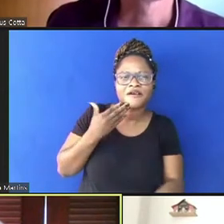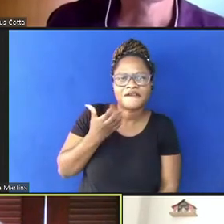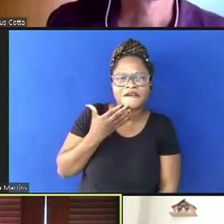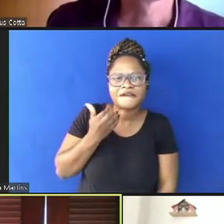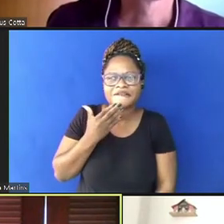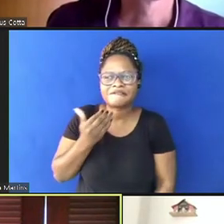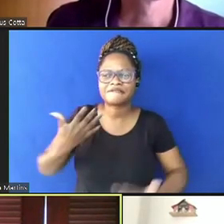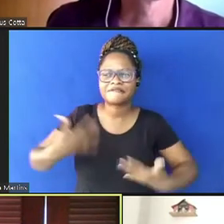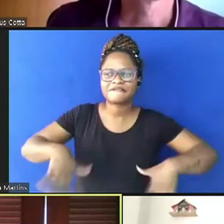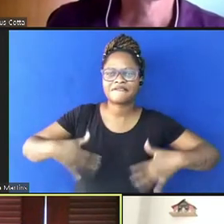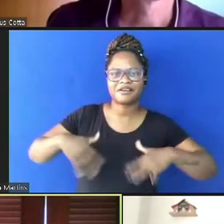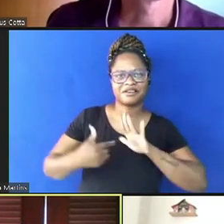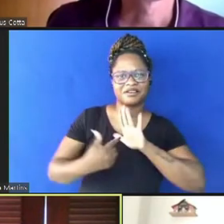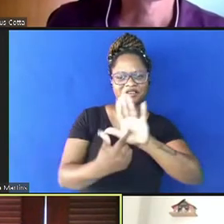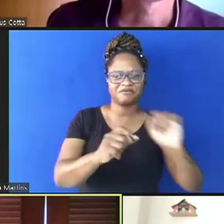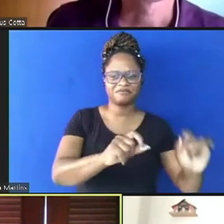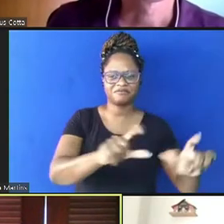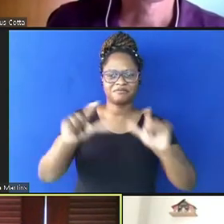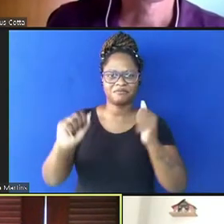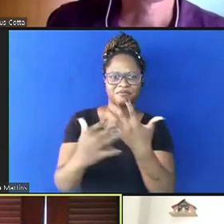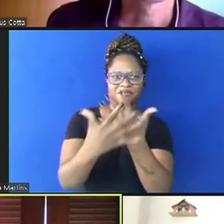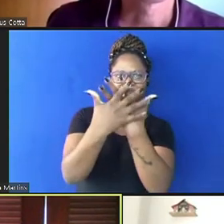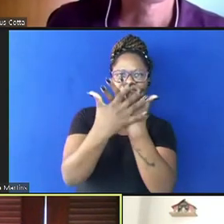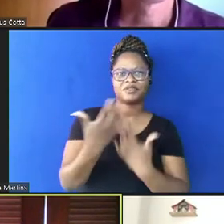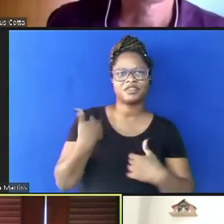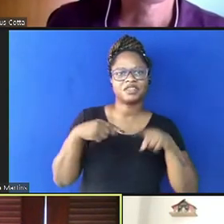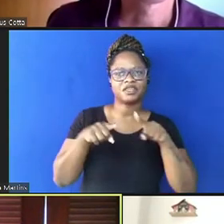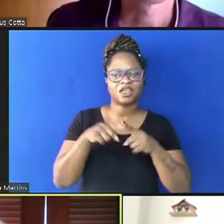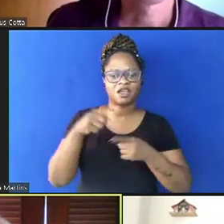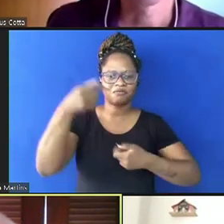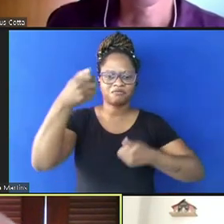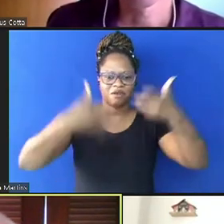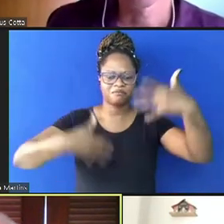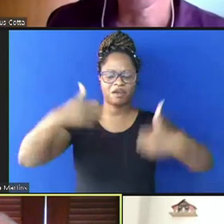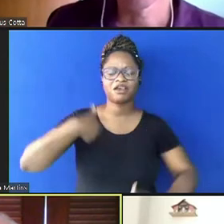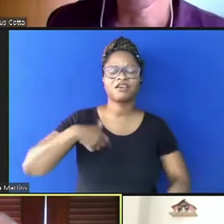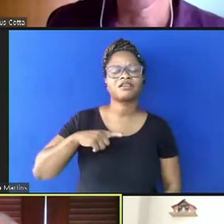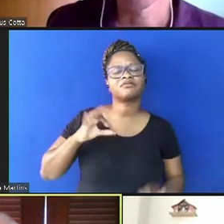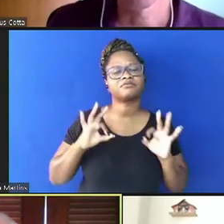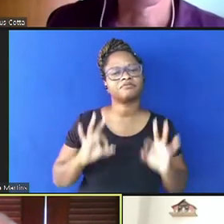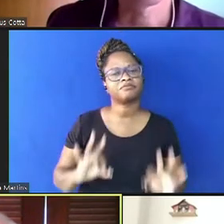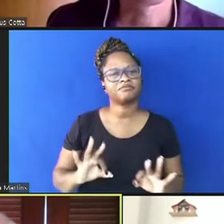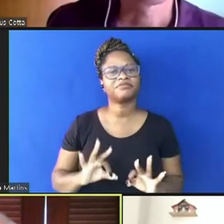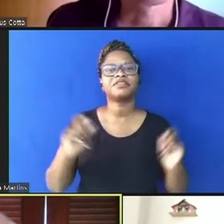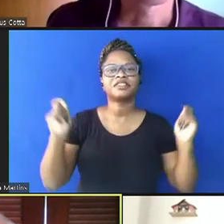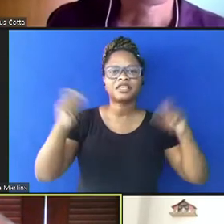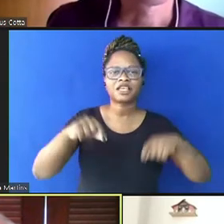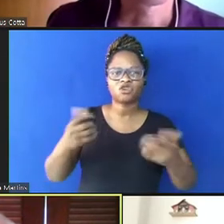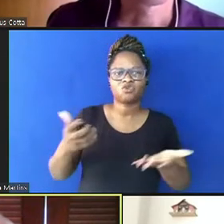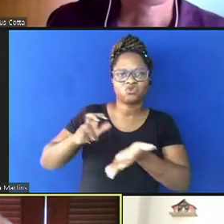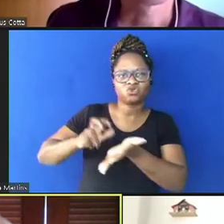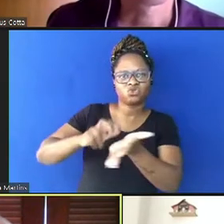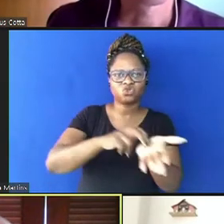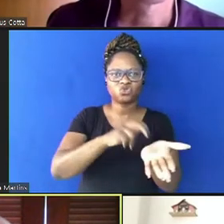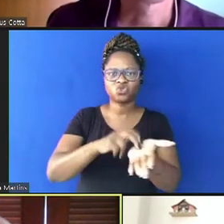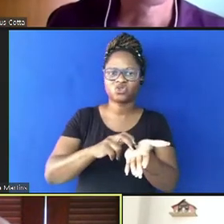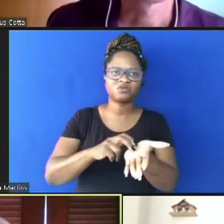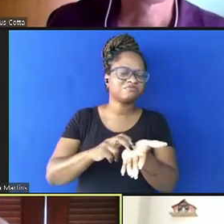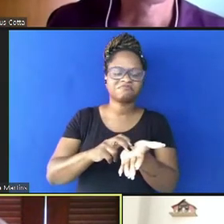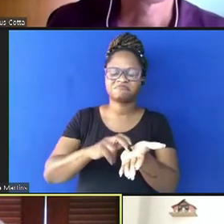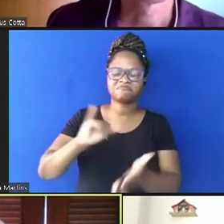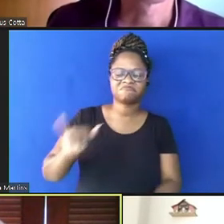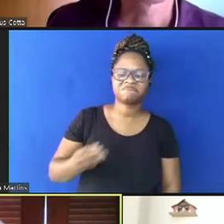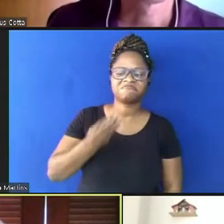as apresentações e assistindo as intervenções que eu tenho certeza farão dessa manhã uma das mais proveitosas